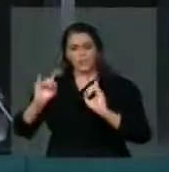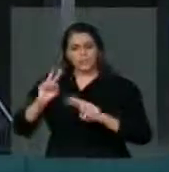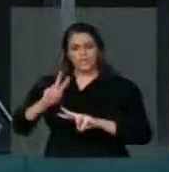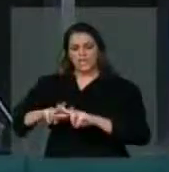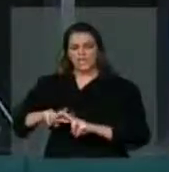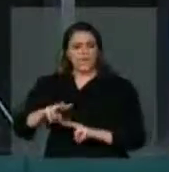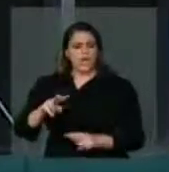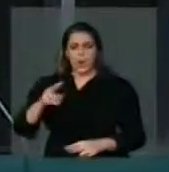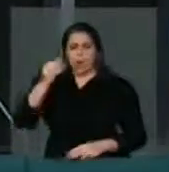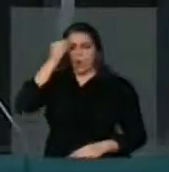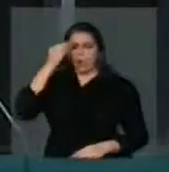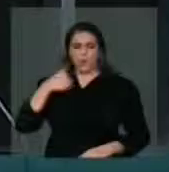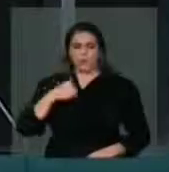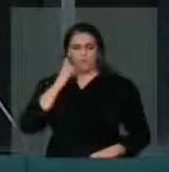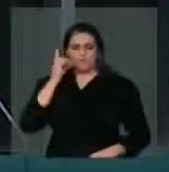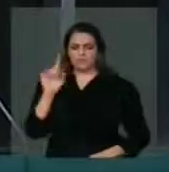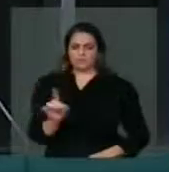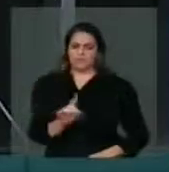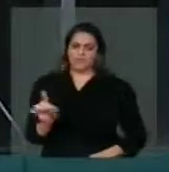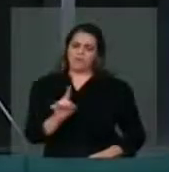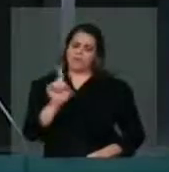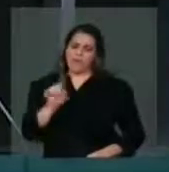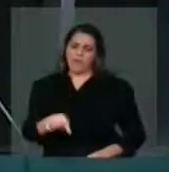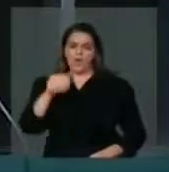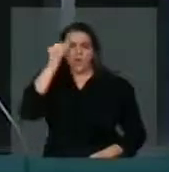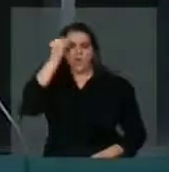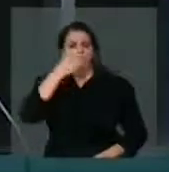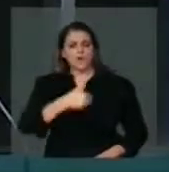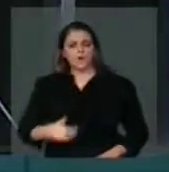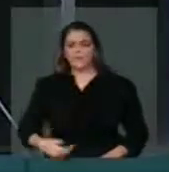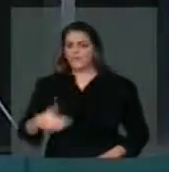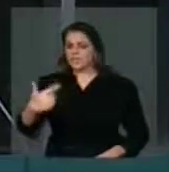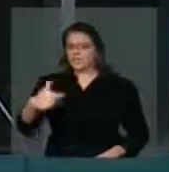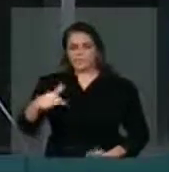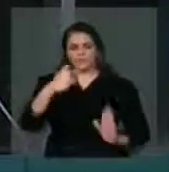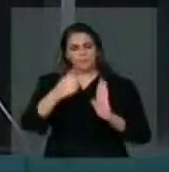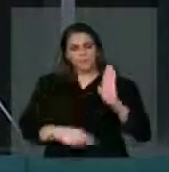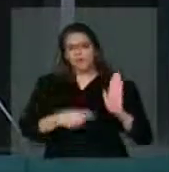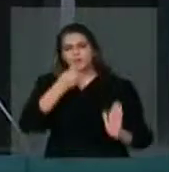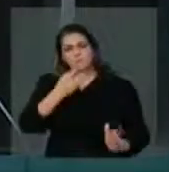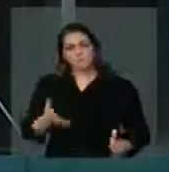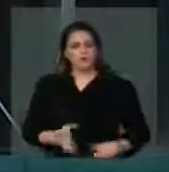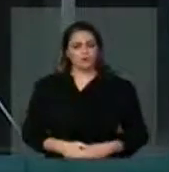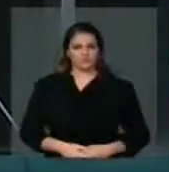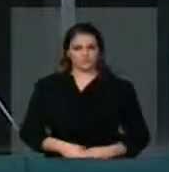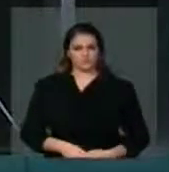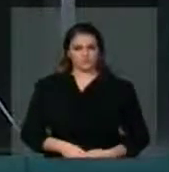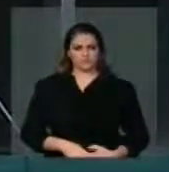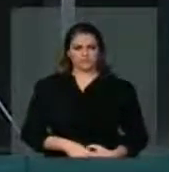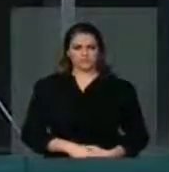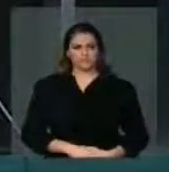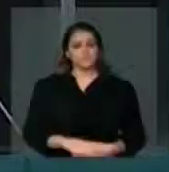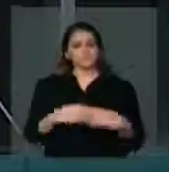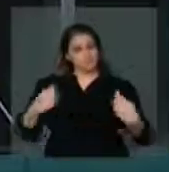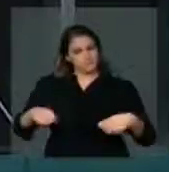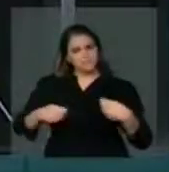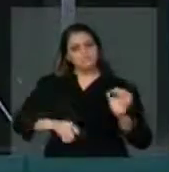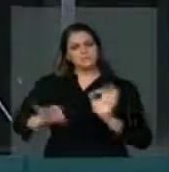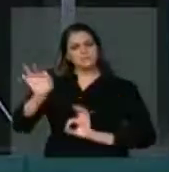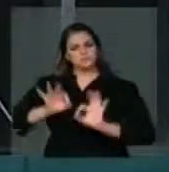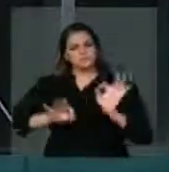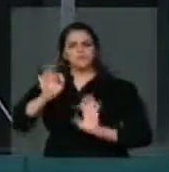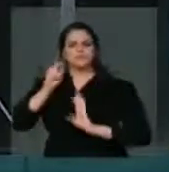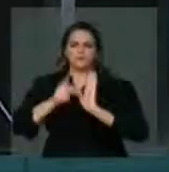do governo que não tem projeto de segurança pública nesse país. Então que o governo estabeleça um programa,